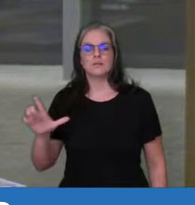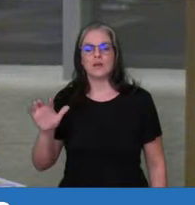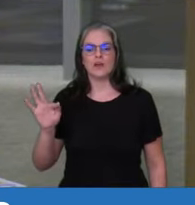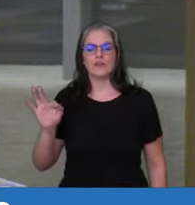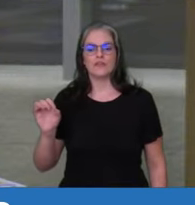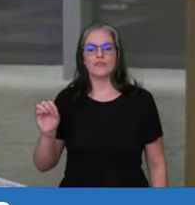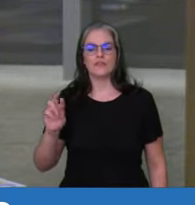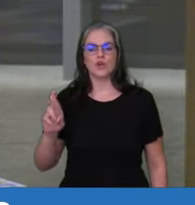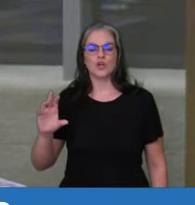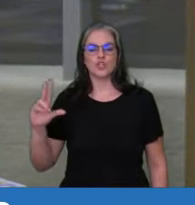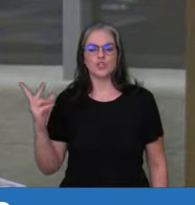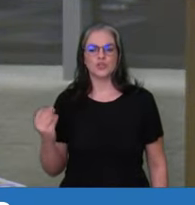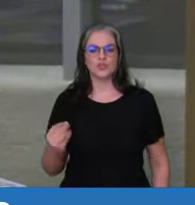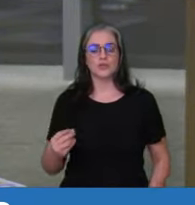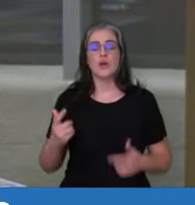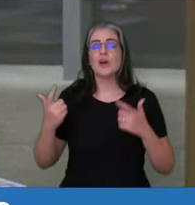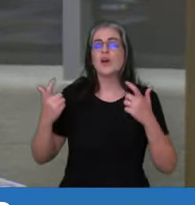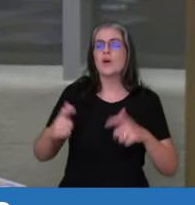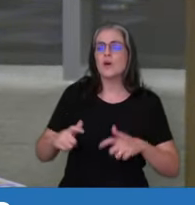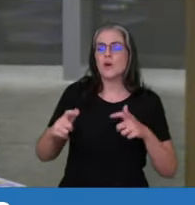Onde está Amarildo?